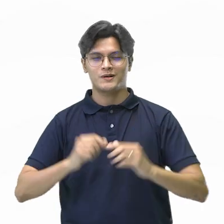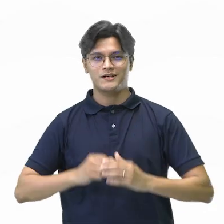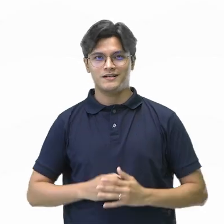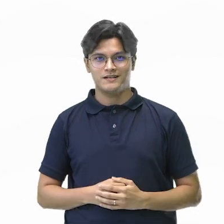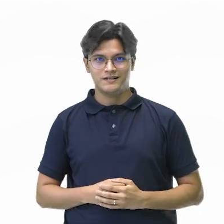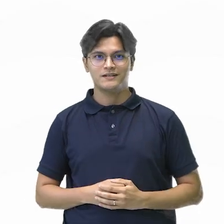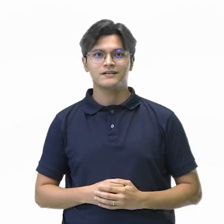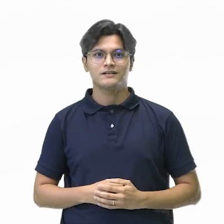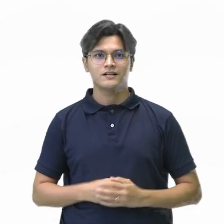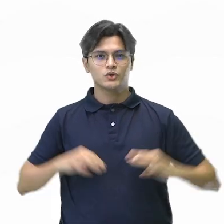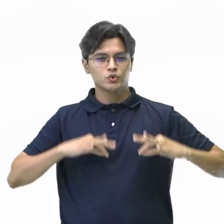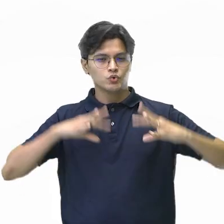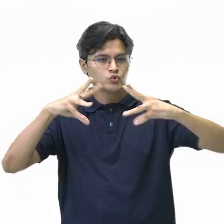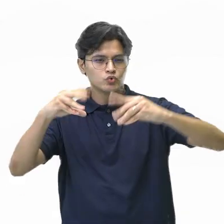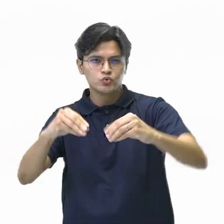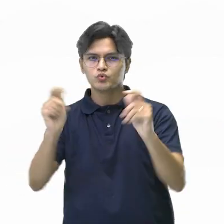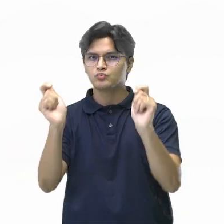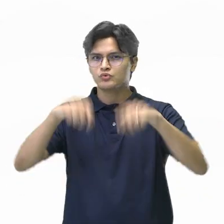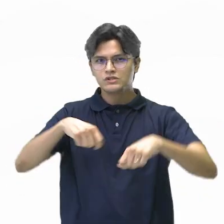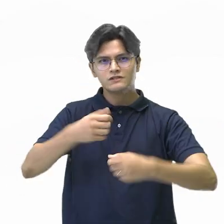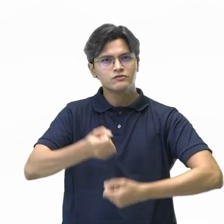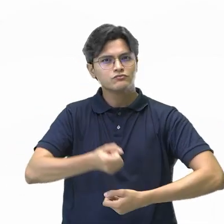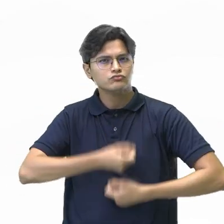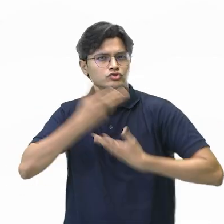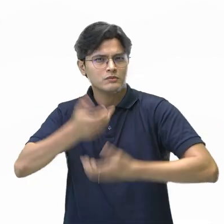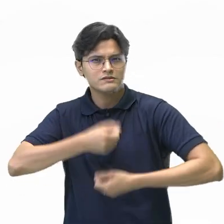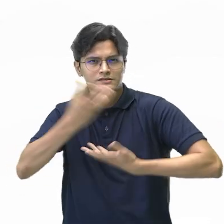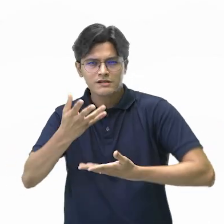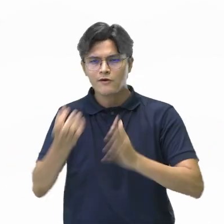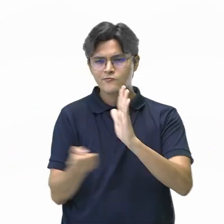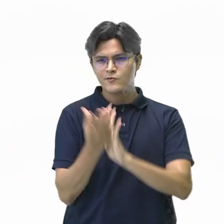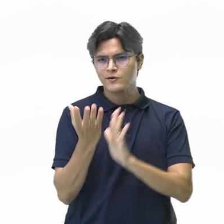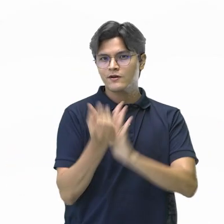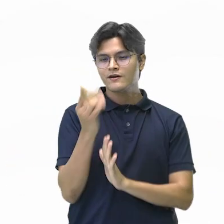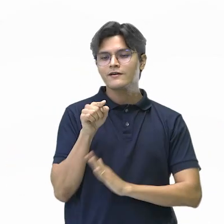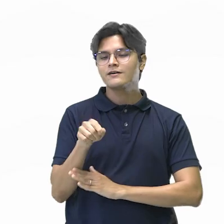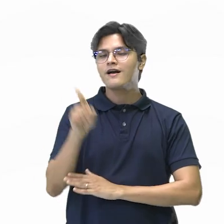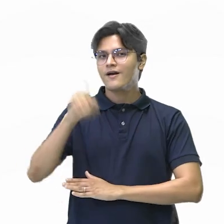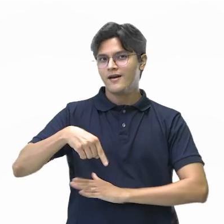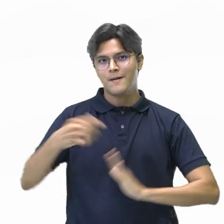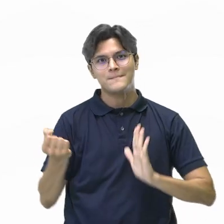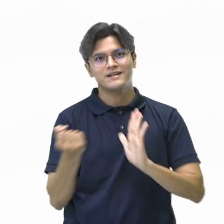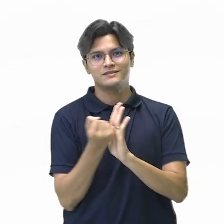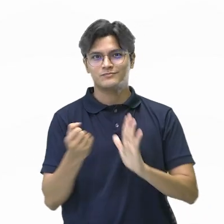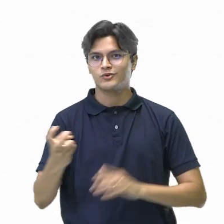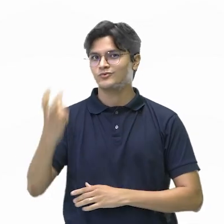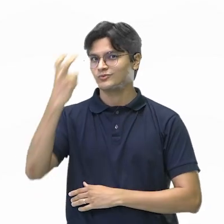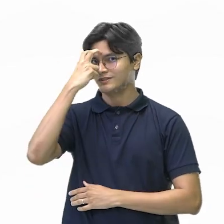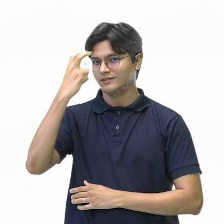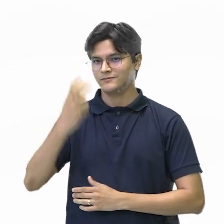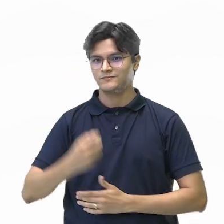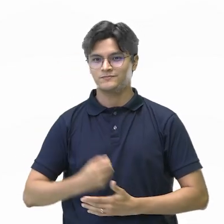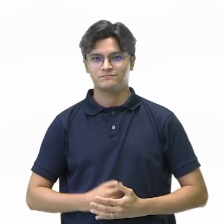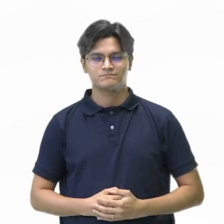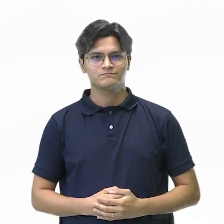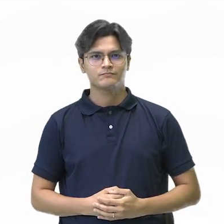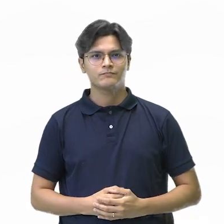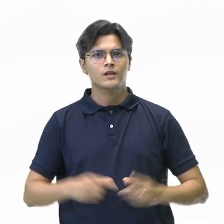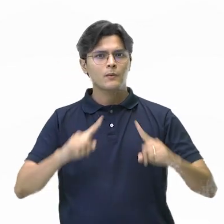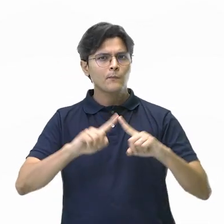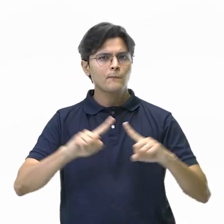tudo que a gente consegue criar, manifestar, vamos considerar como patrimônio cultural.